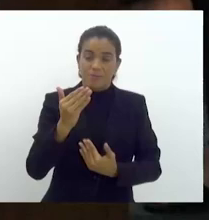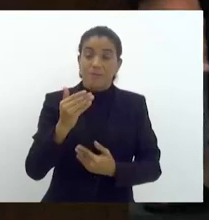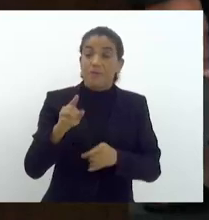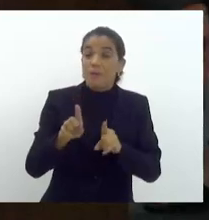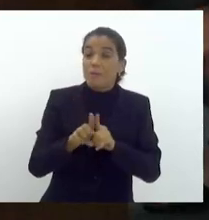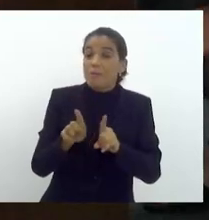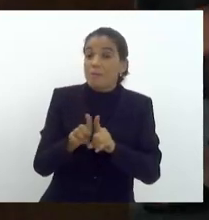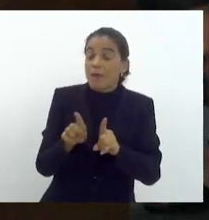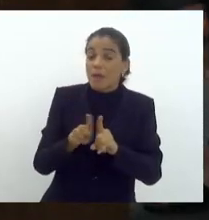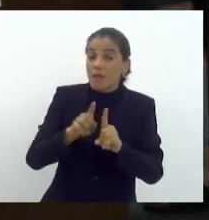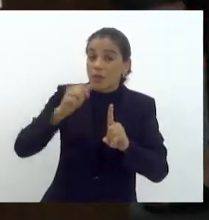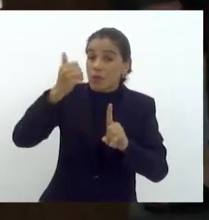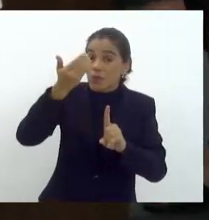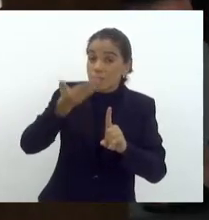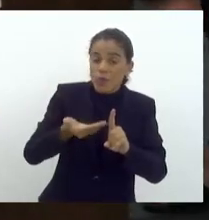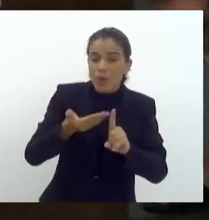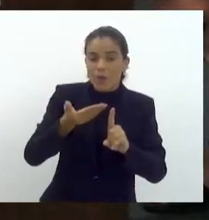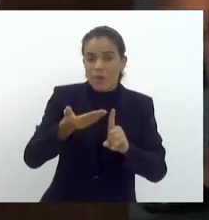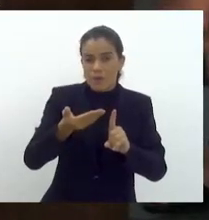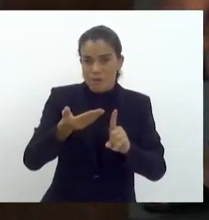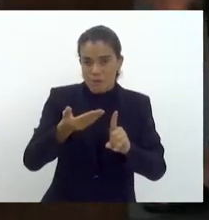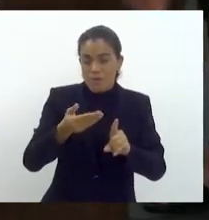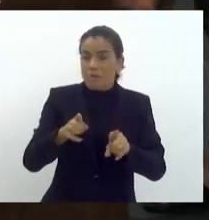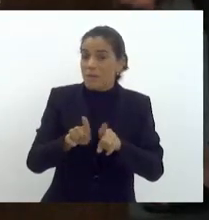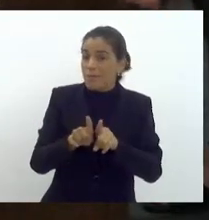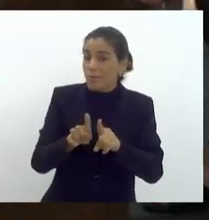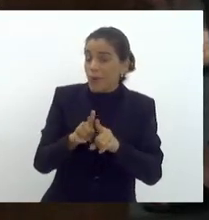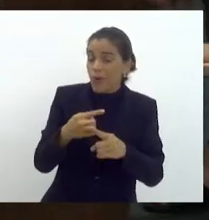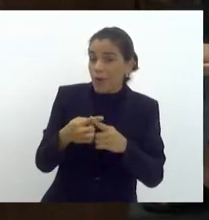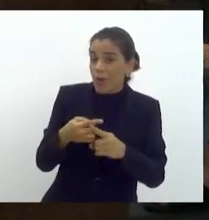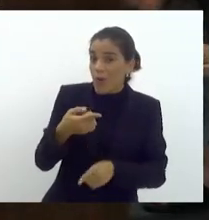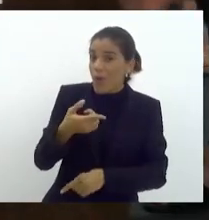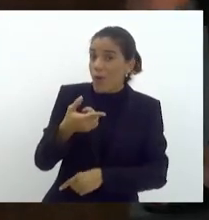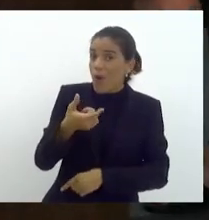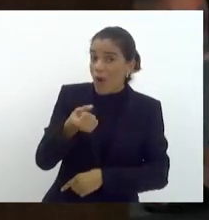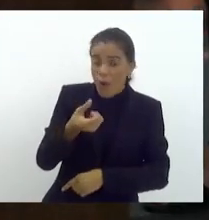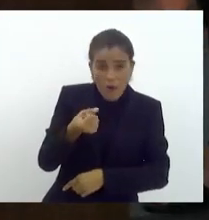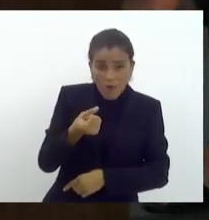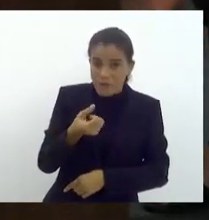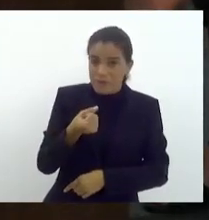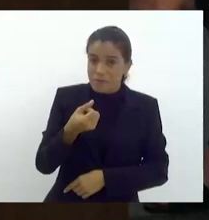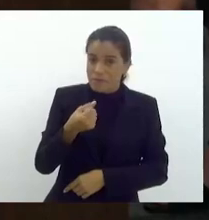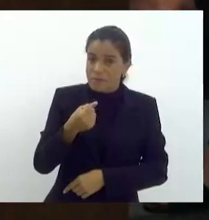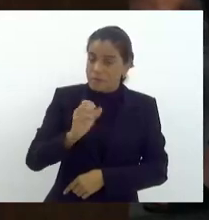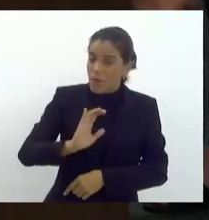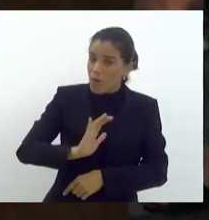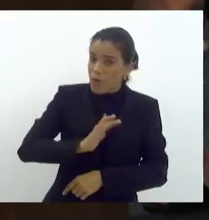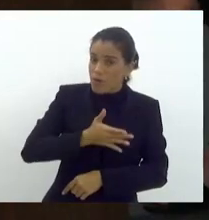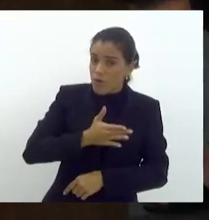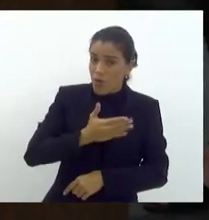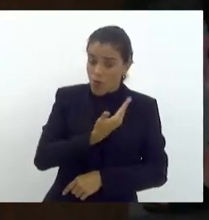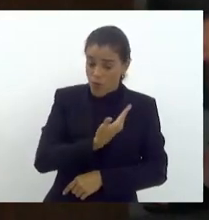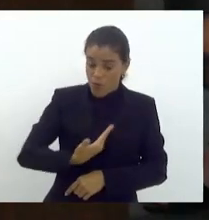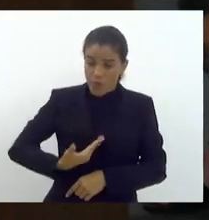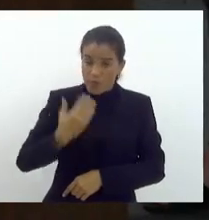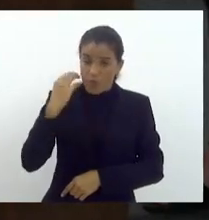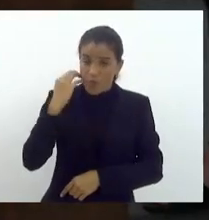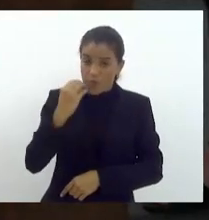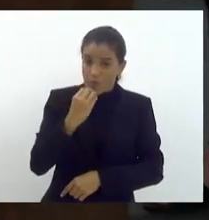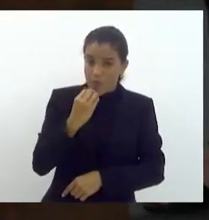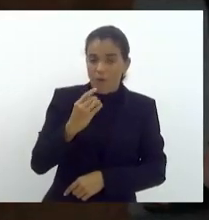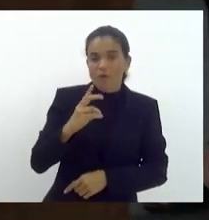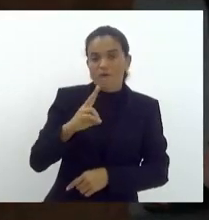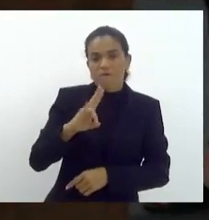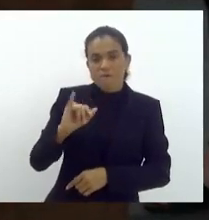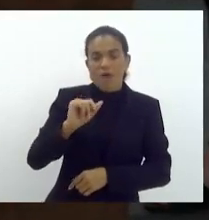reconhecimento e do da correção da covardia que tinha sido feito que agora o governo Cláudio faz